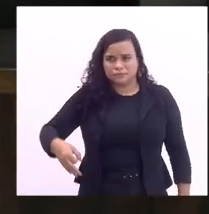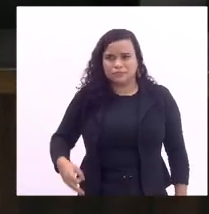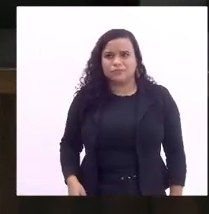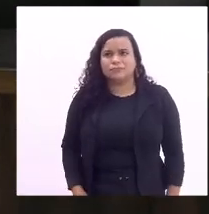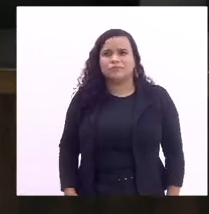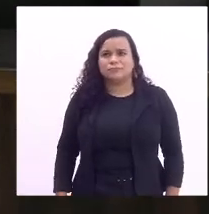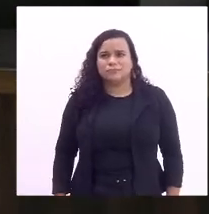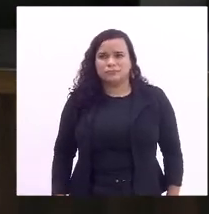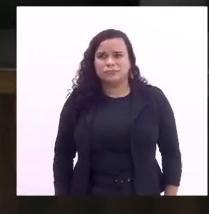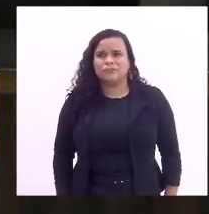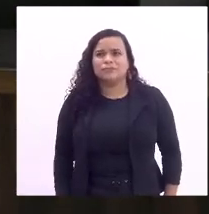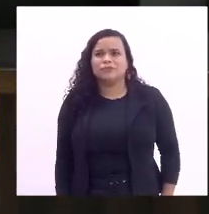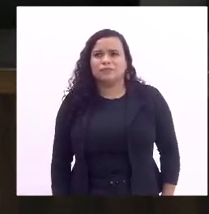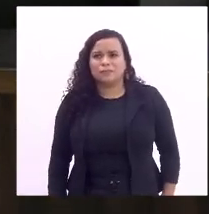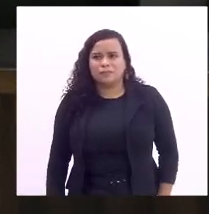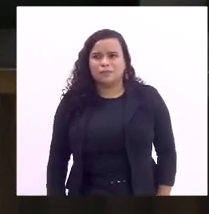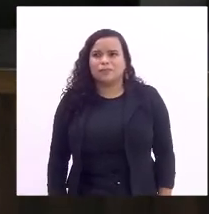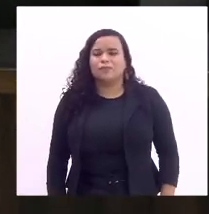Porque